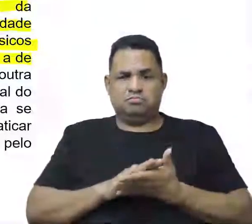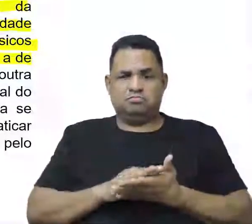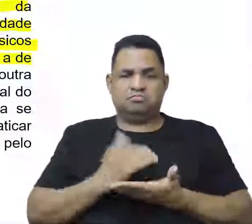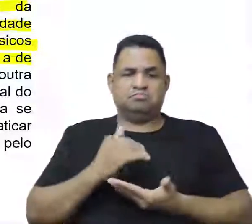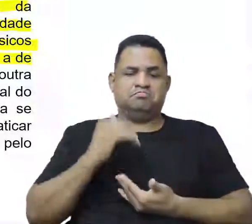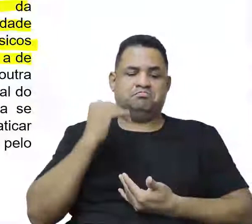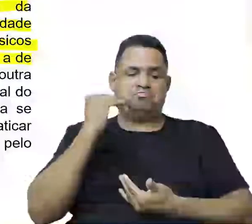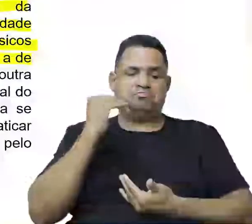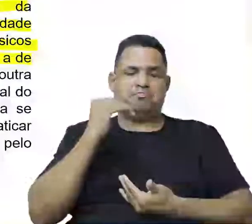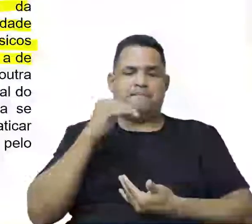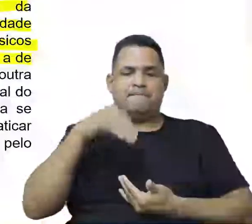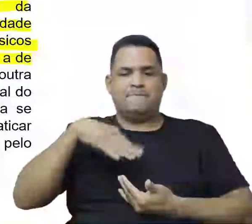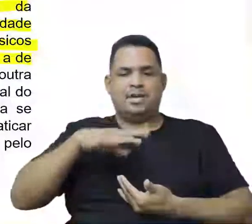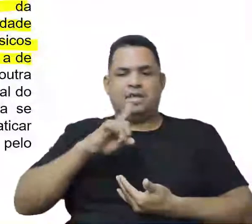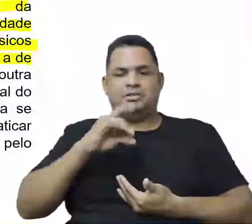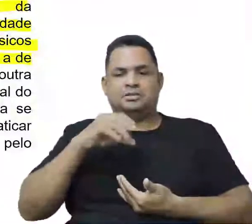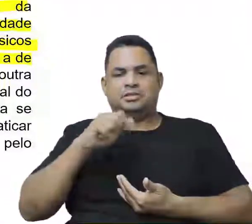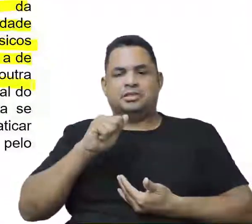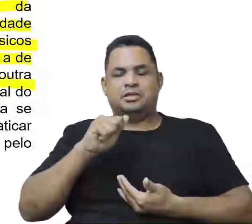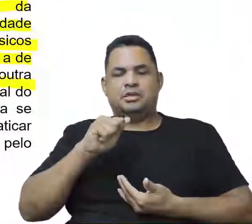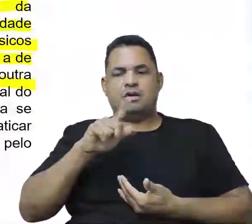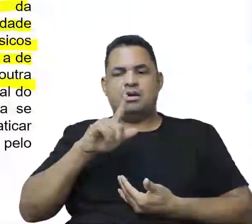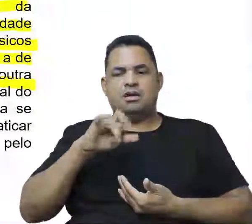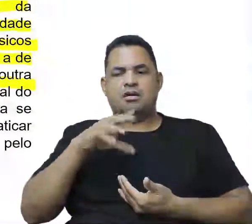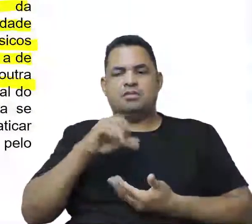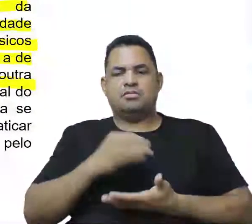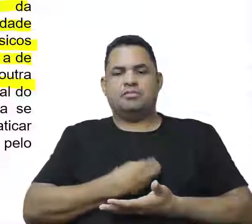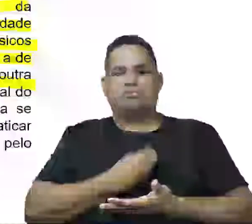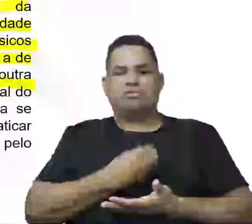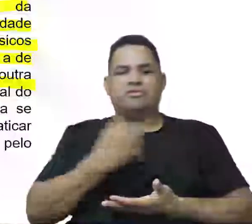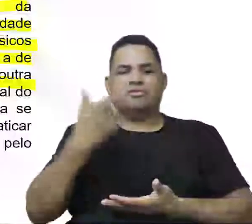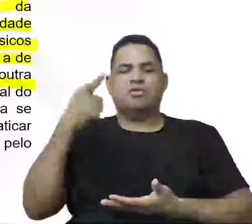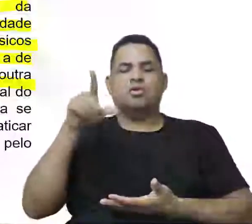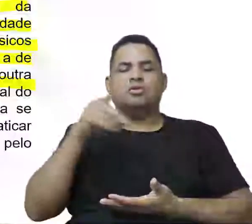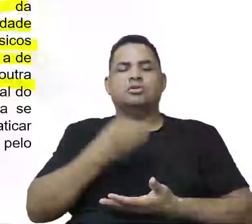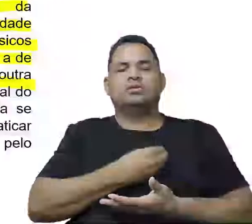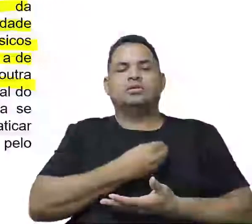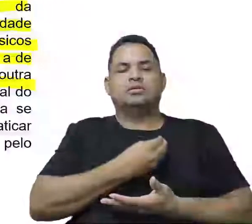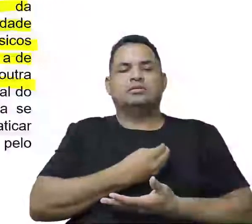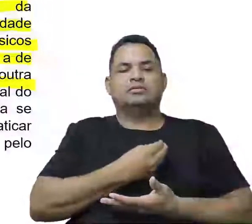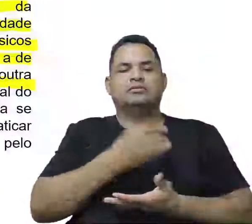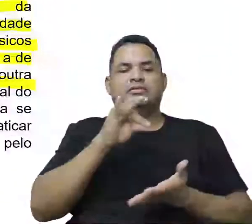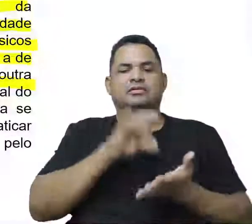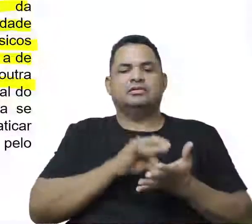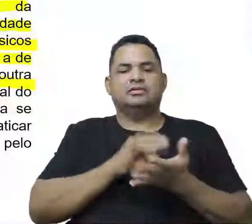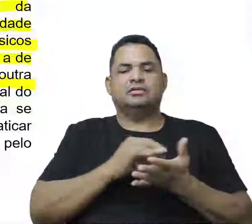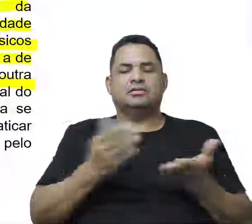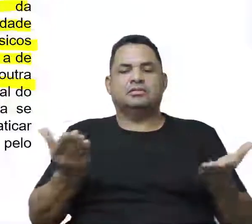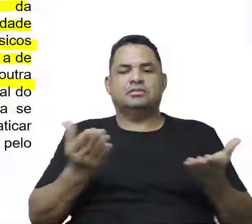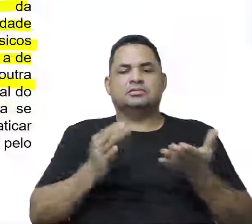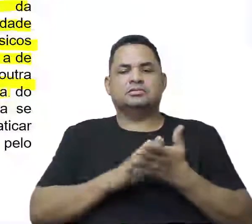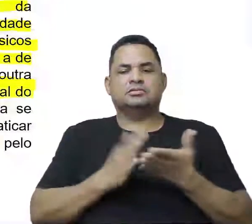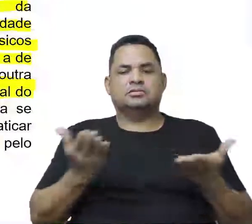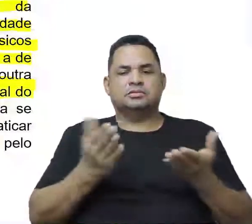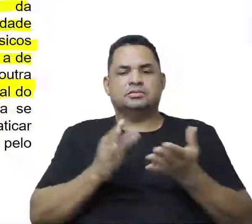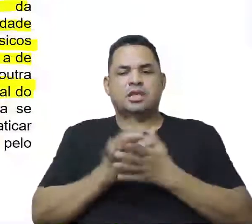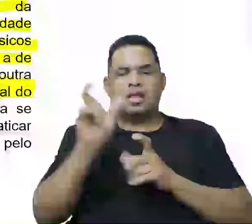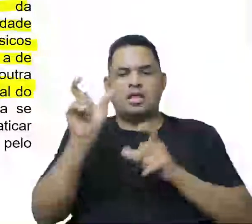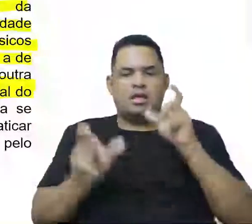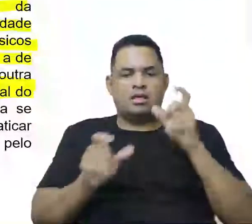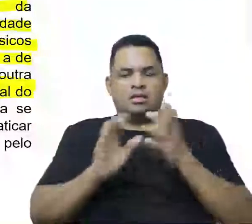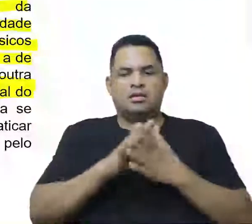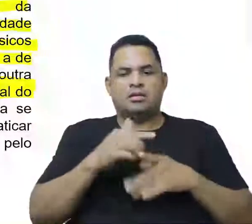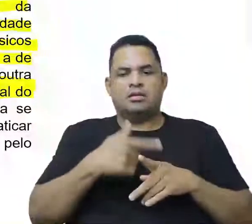pessoas de classe média alta, que vivem outra realidade. Nesse caso, a abordagem individual